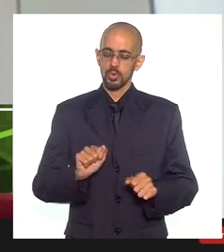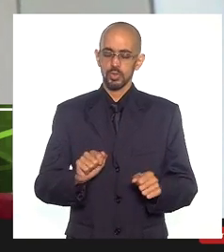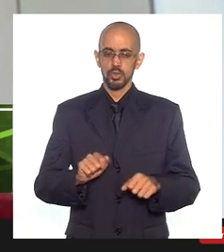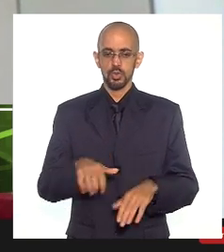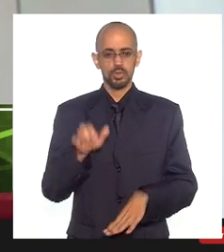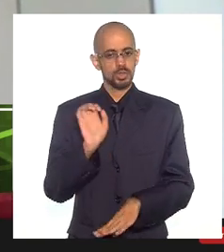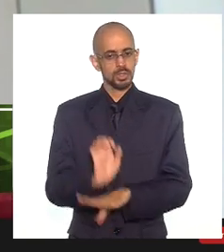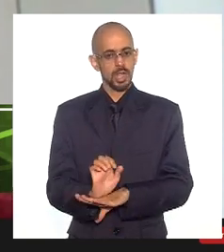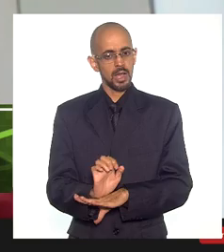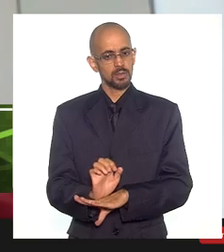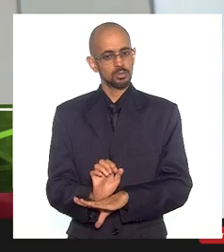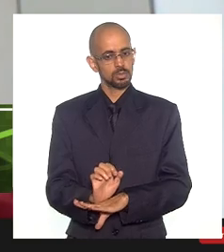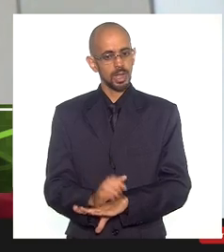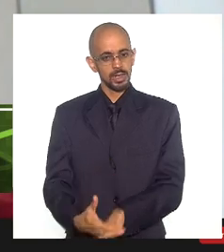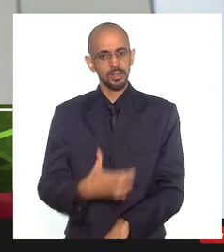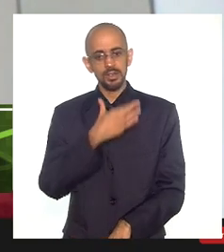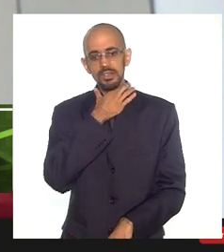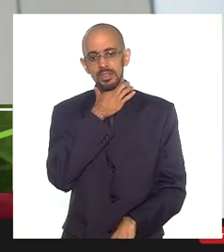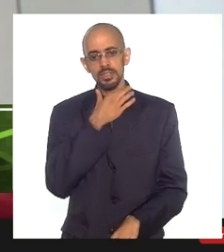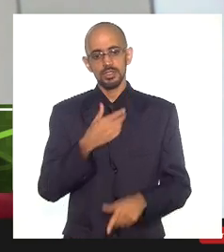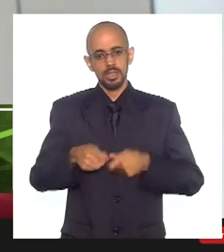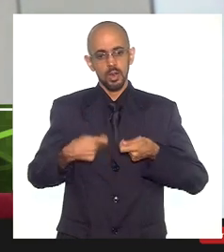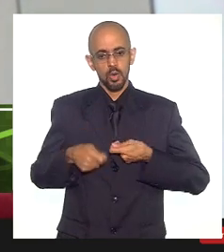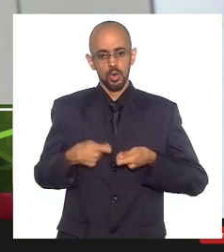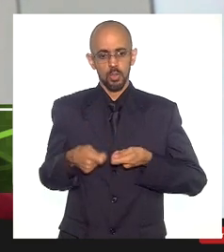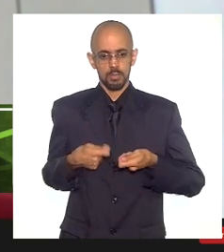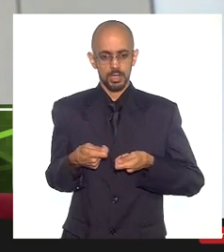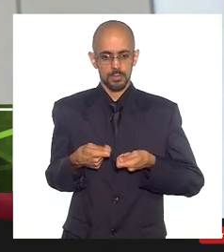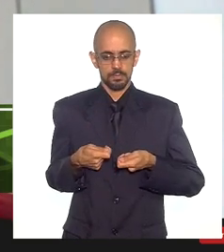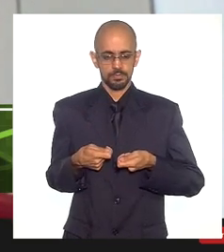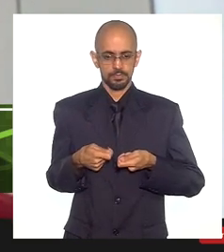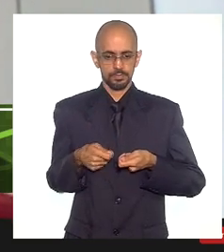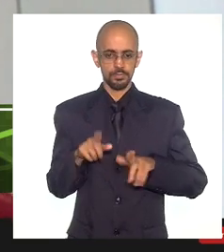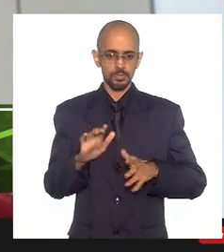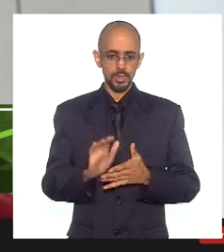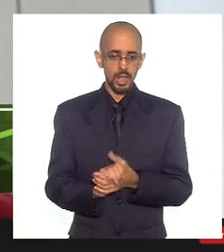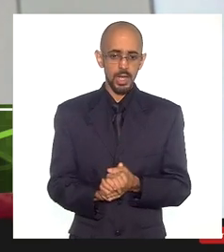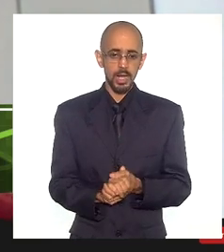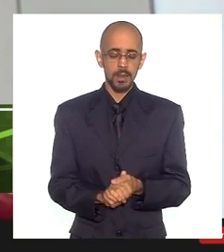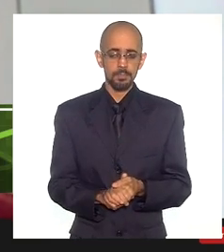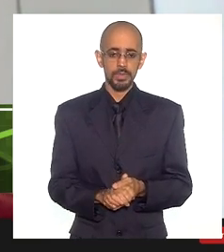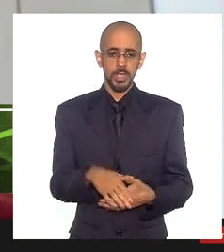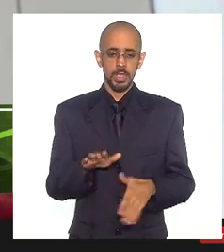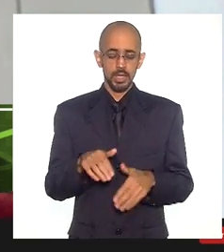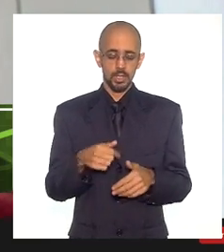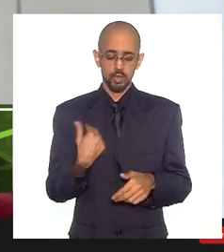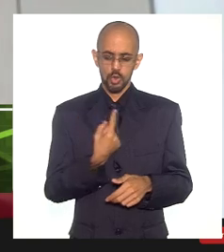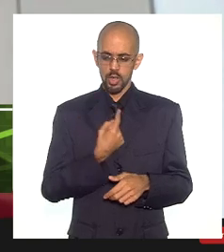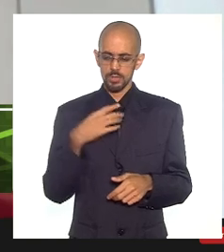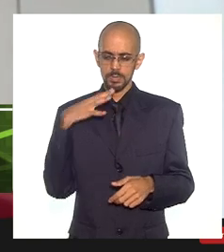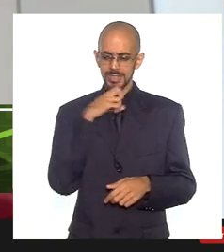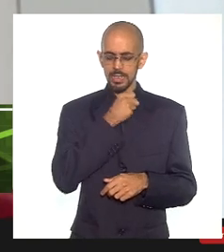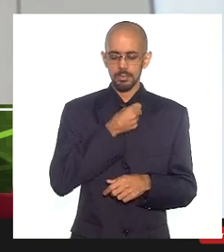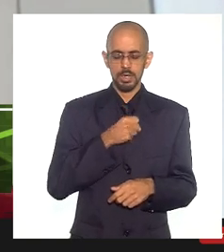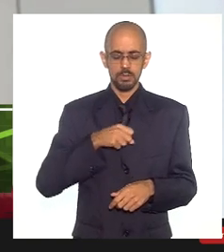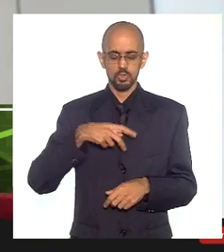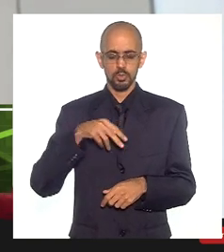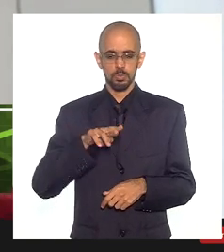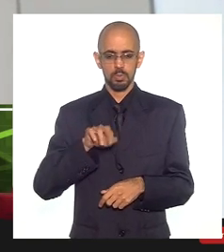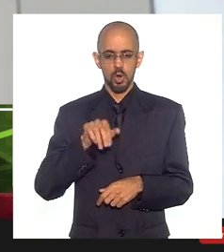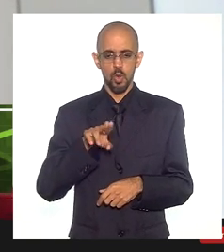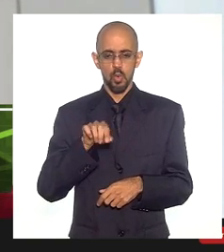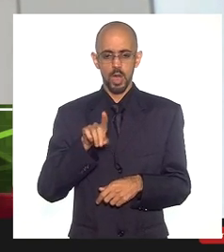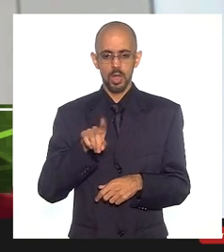do regime de recuperação fiscal do Estado do Rio de Janeiro. Ficou muito evidente na fala do procurador, na fala da representação da fazenda,